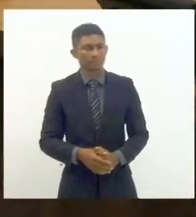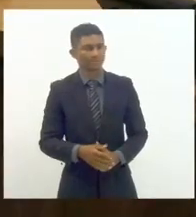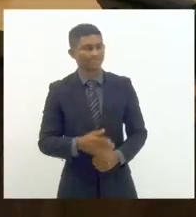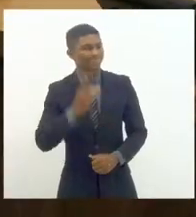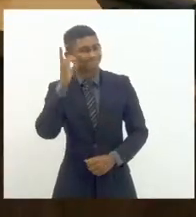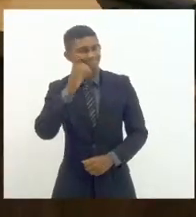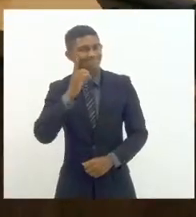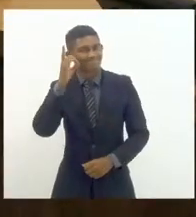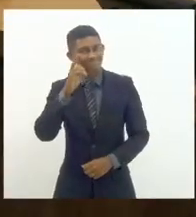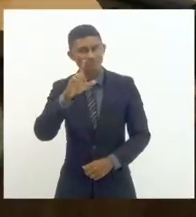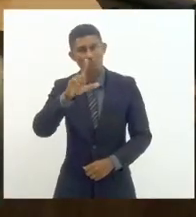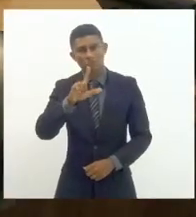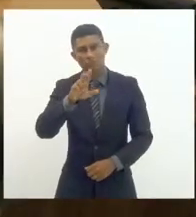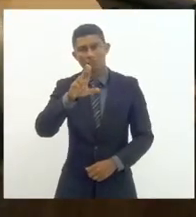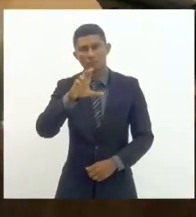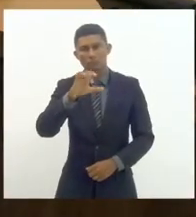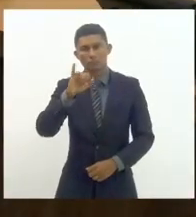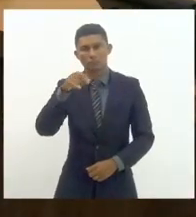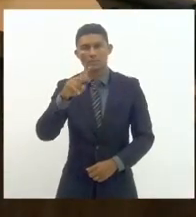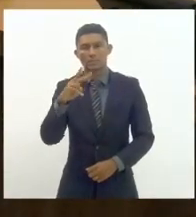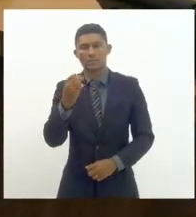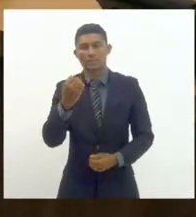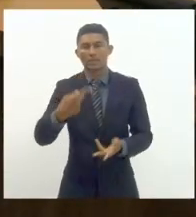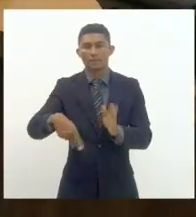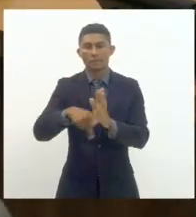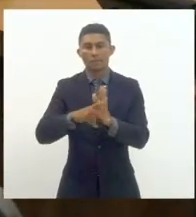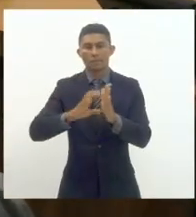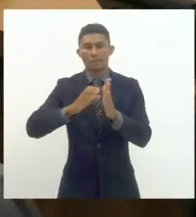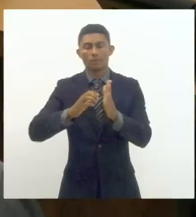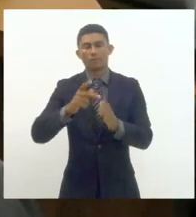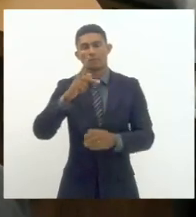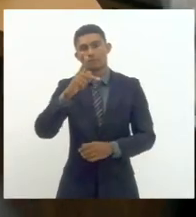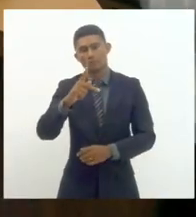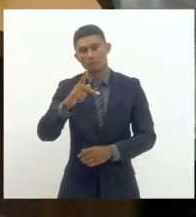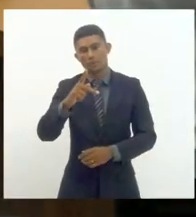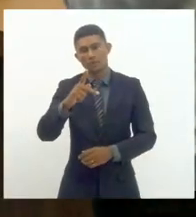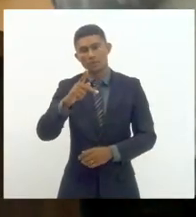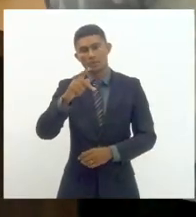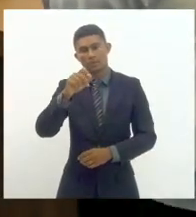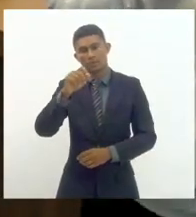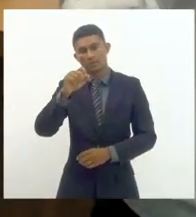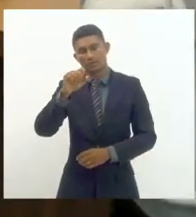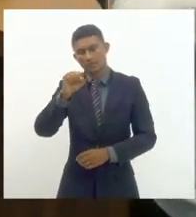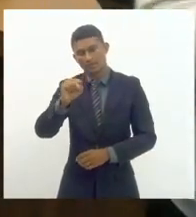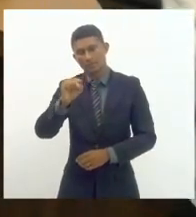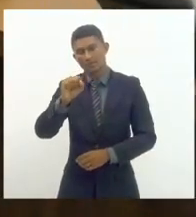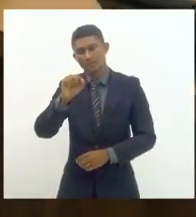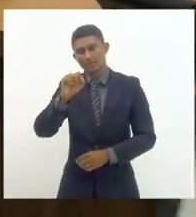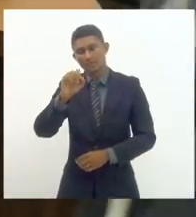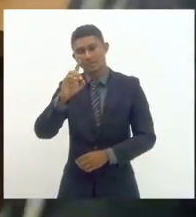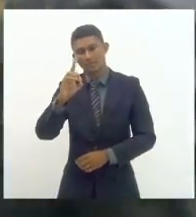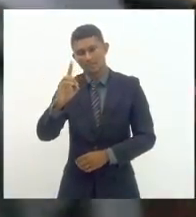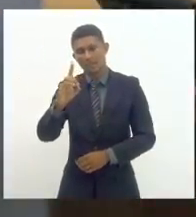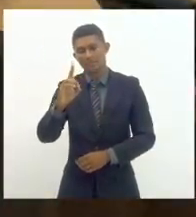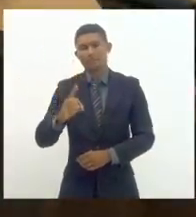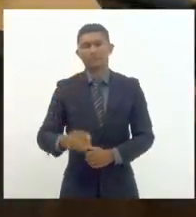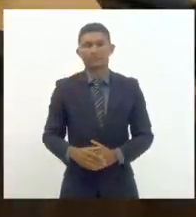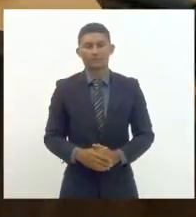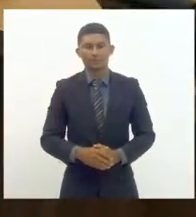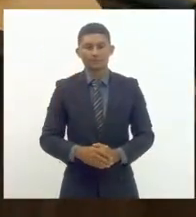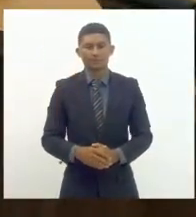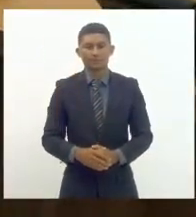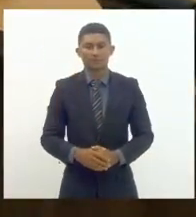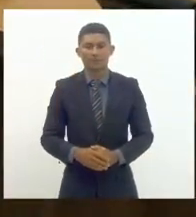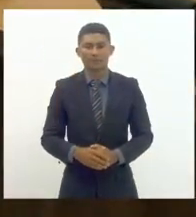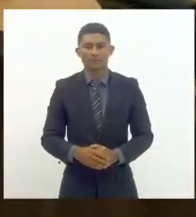Lucinha, do nosso PSDB, PSD de dado. Do PSD de dado.